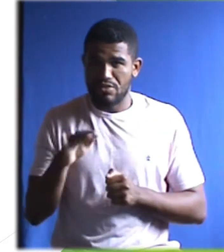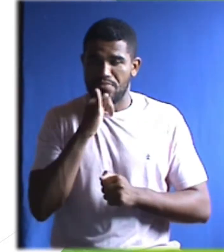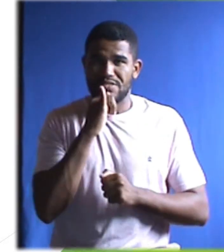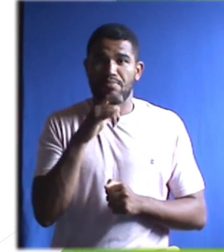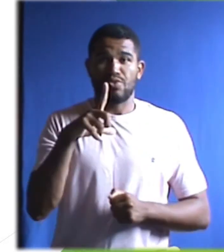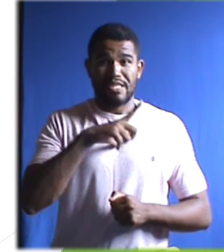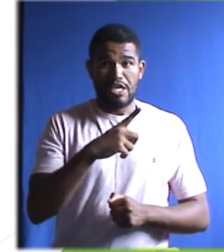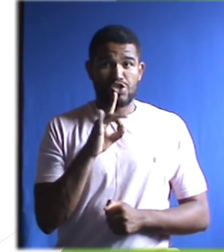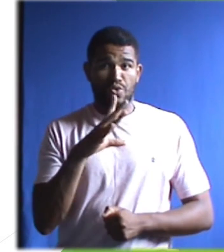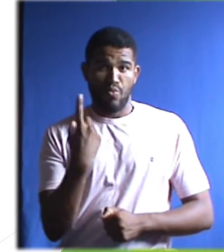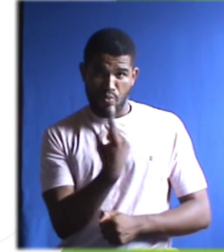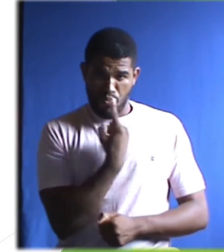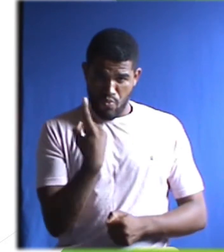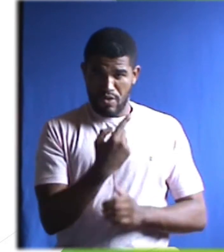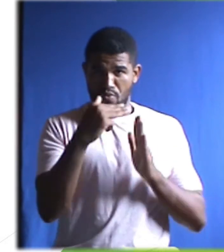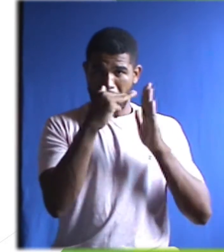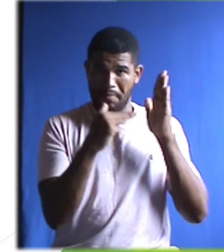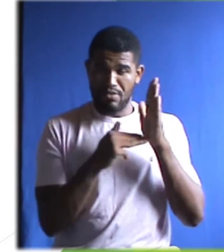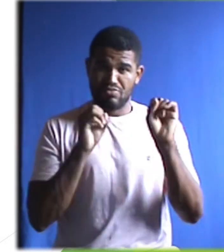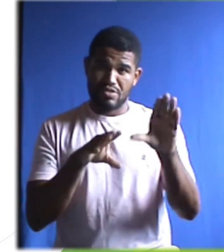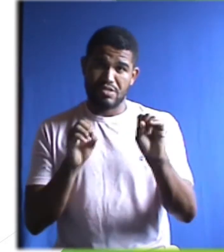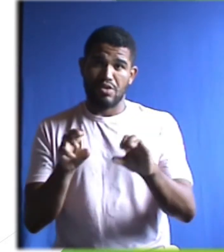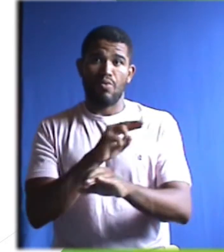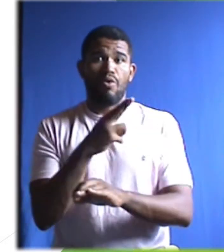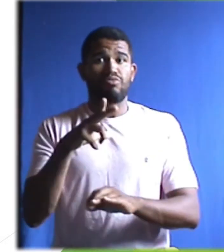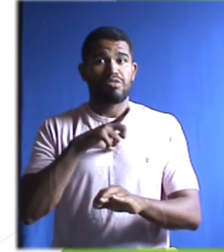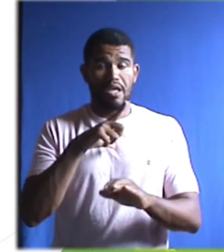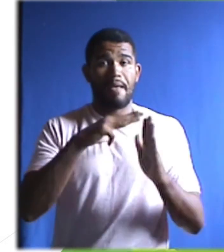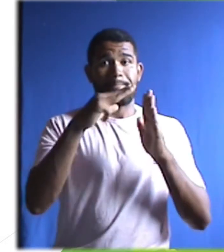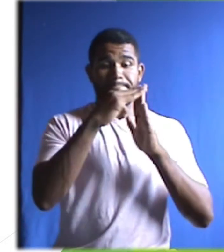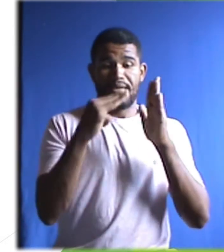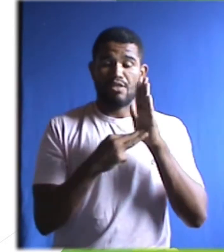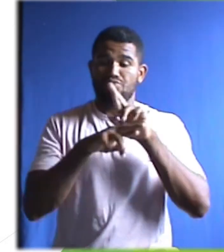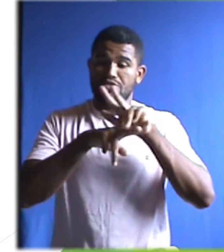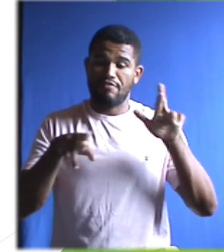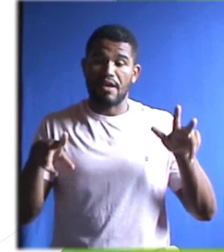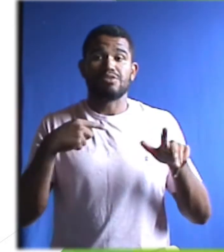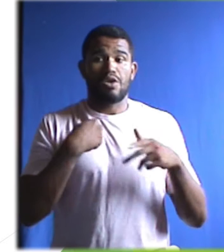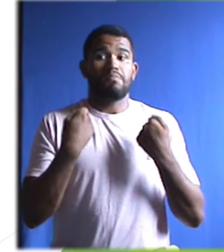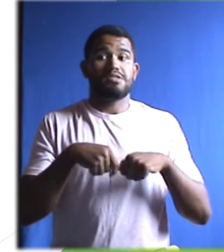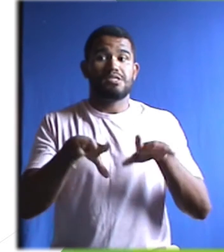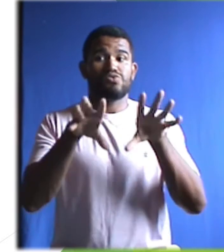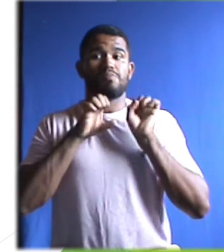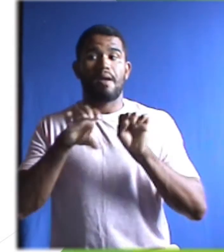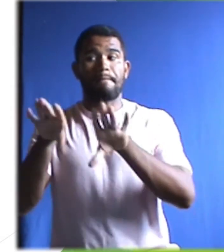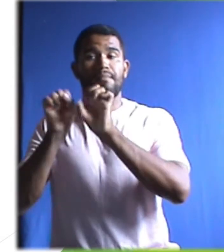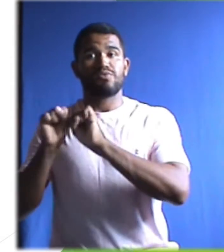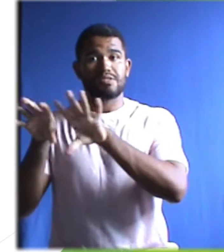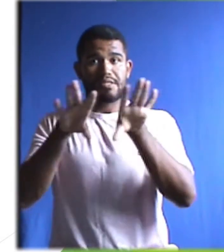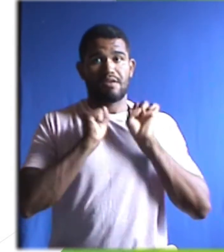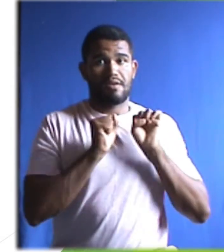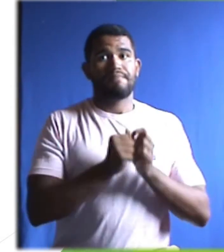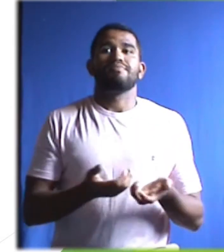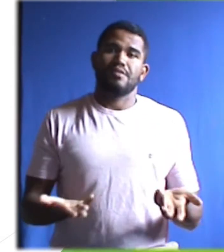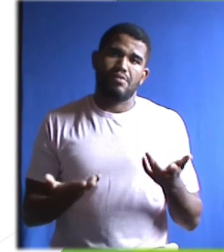pensar, deveria existir só um método de ensino? Ou há vários métodos e, portanto, a gente deve tomar